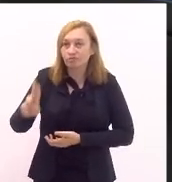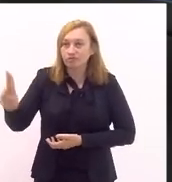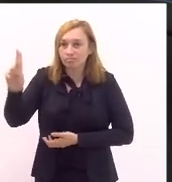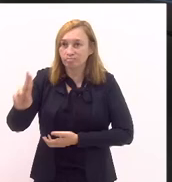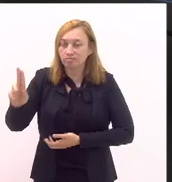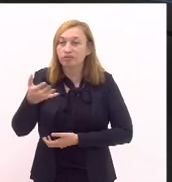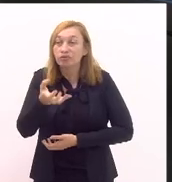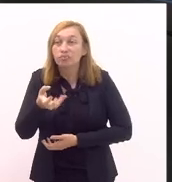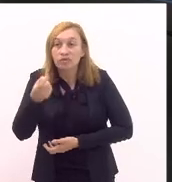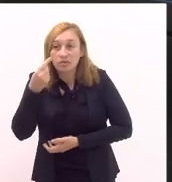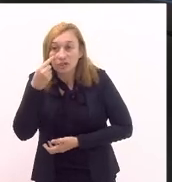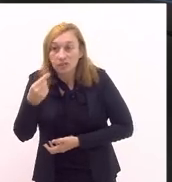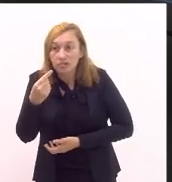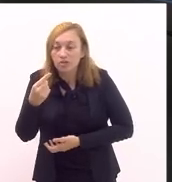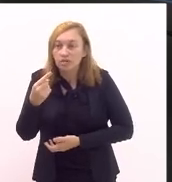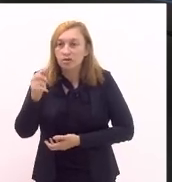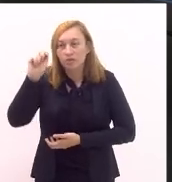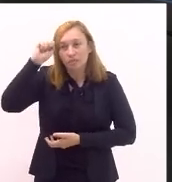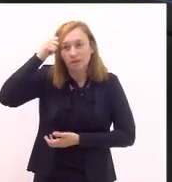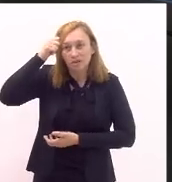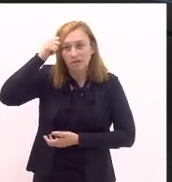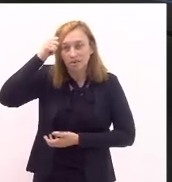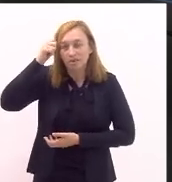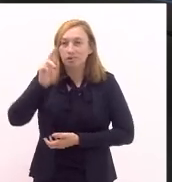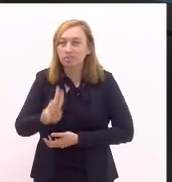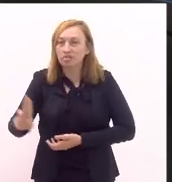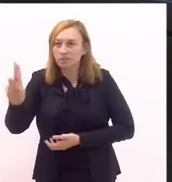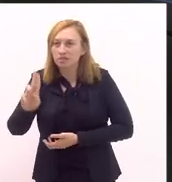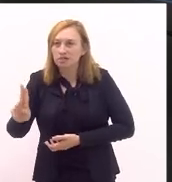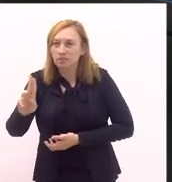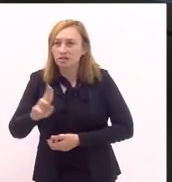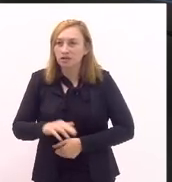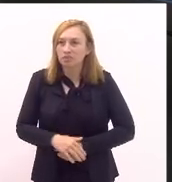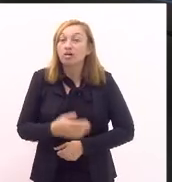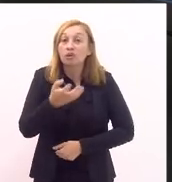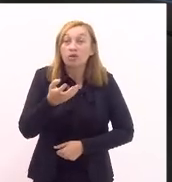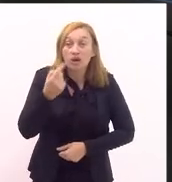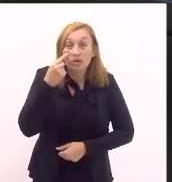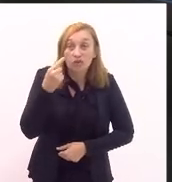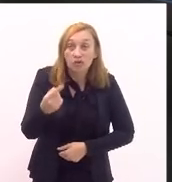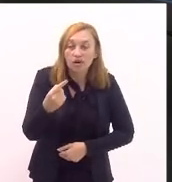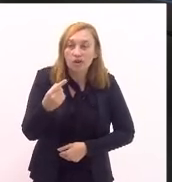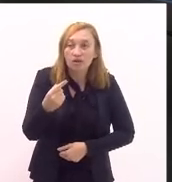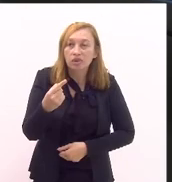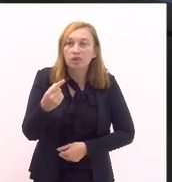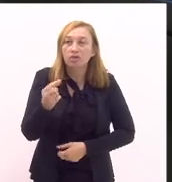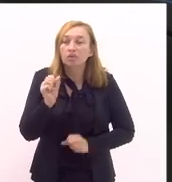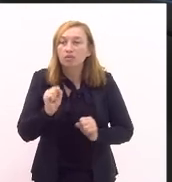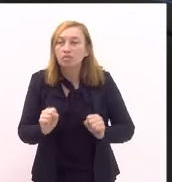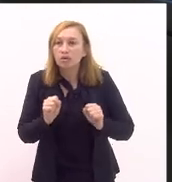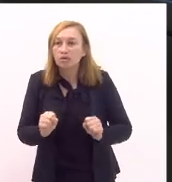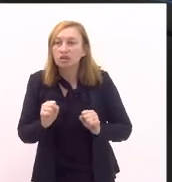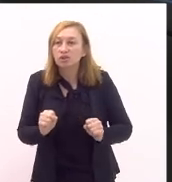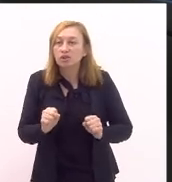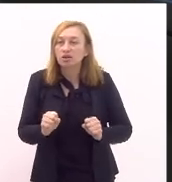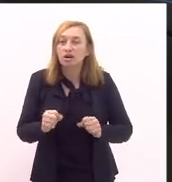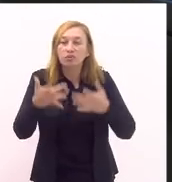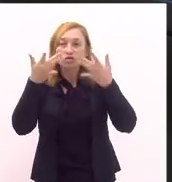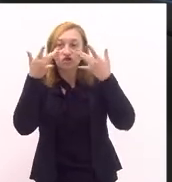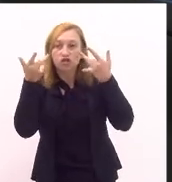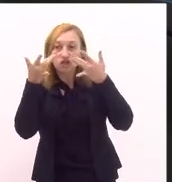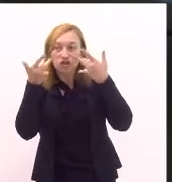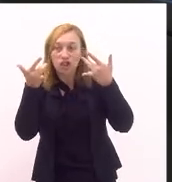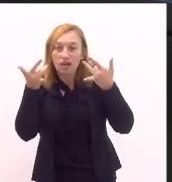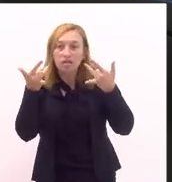eu quero ver meus pretinhos uma universidade eu quero ver eu poderia um criatura